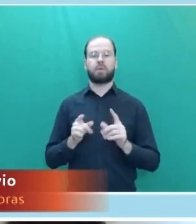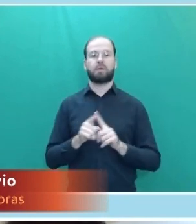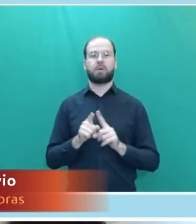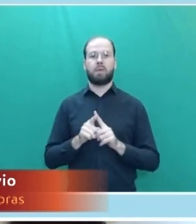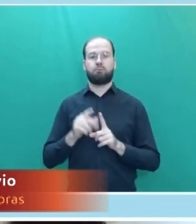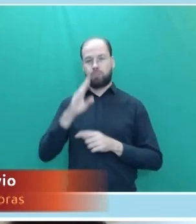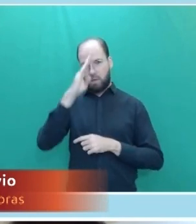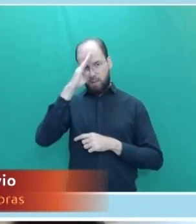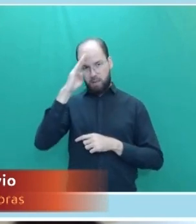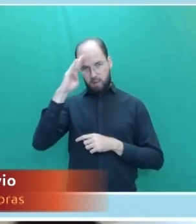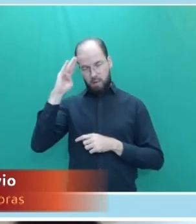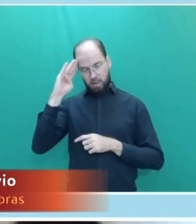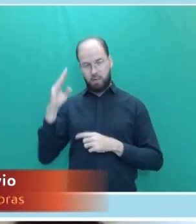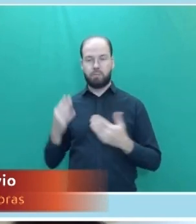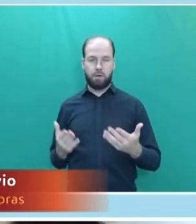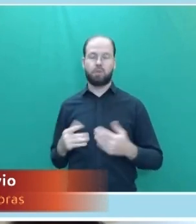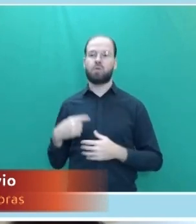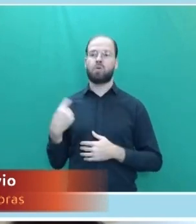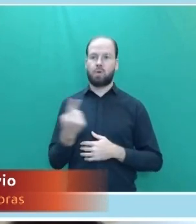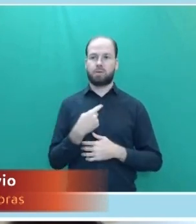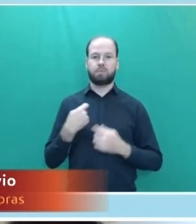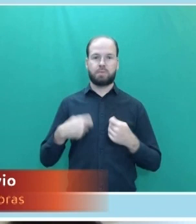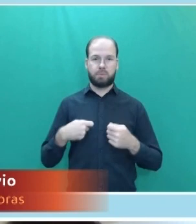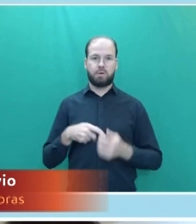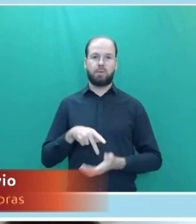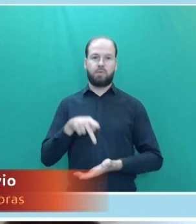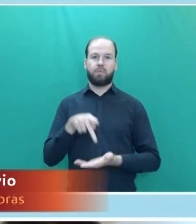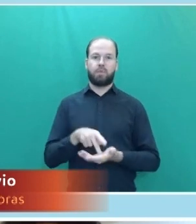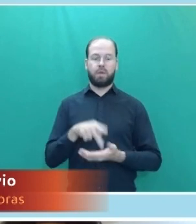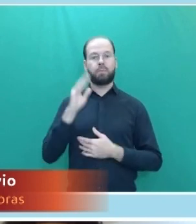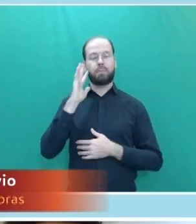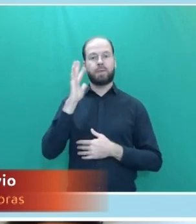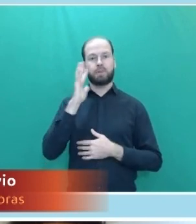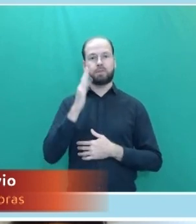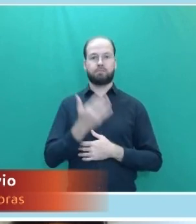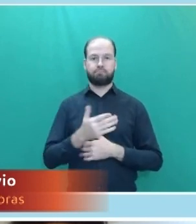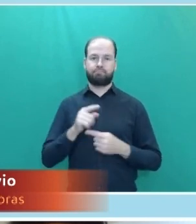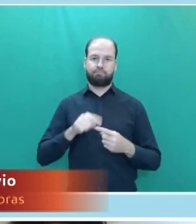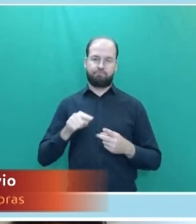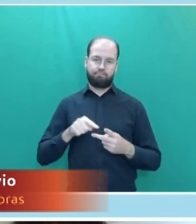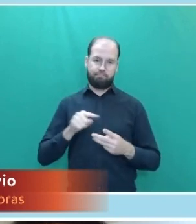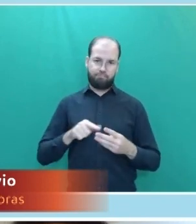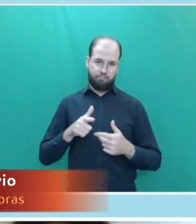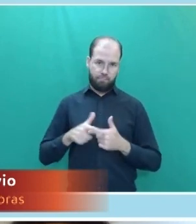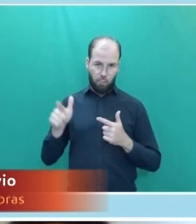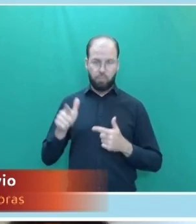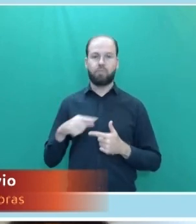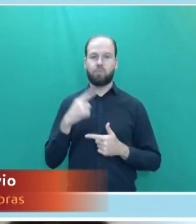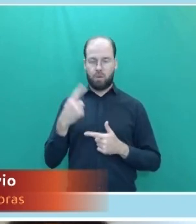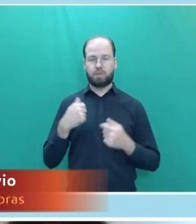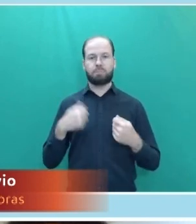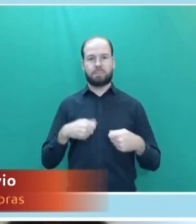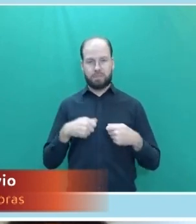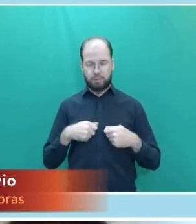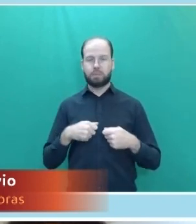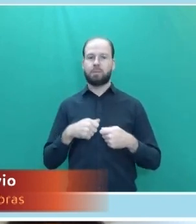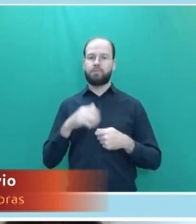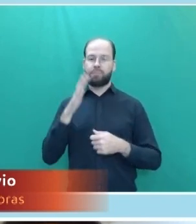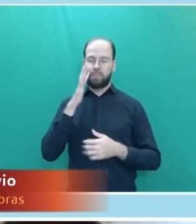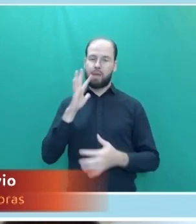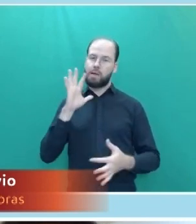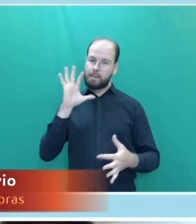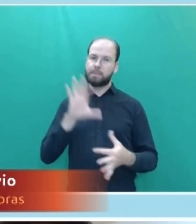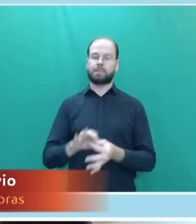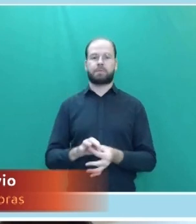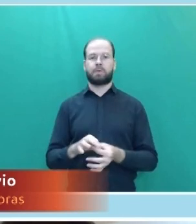né? Então, acho que a gente precisa, na verdade, pensar nessas ranhuras, em criar rachaduras nesse sistema para